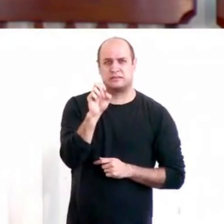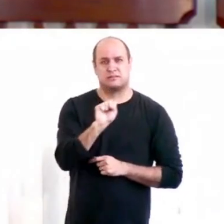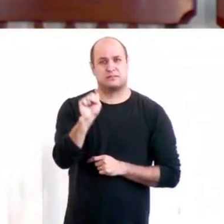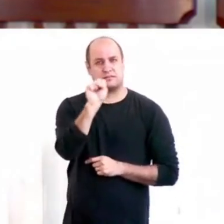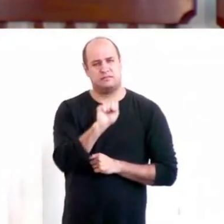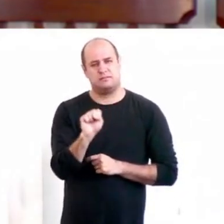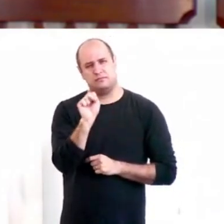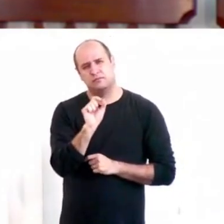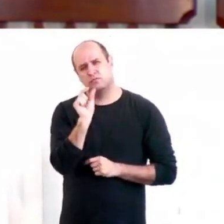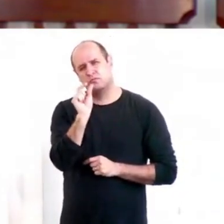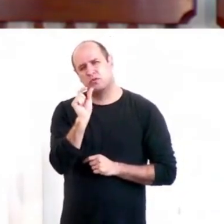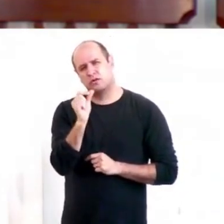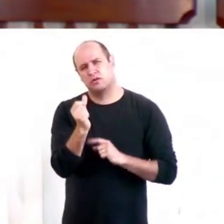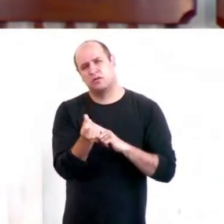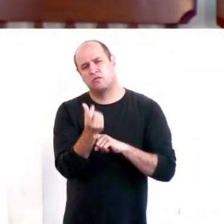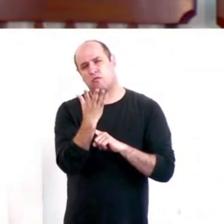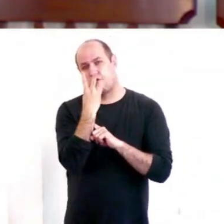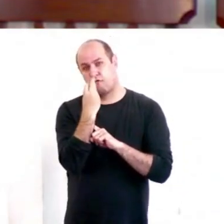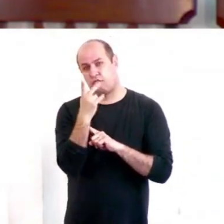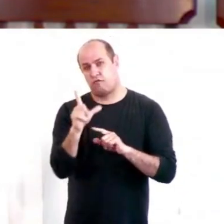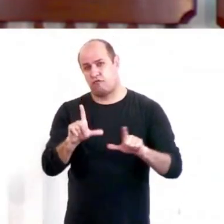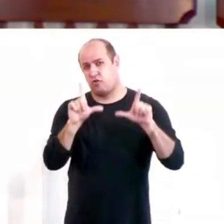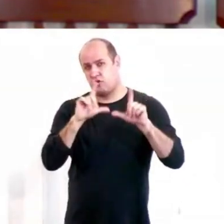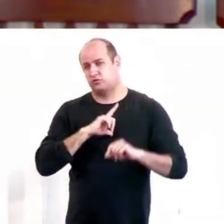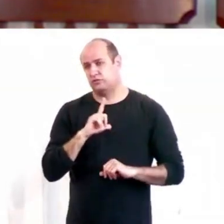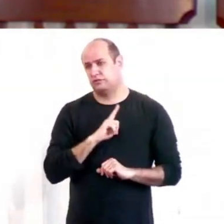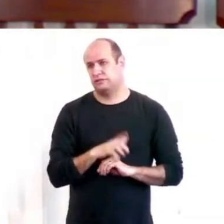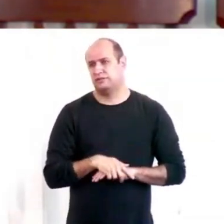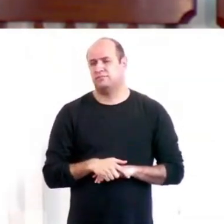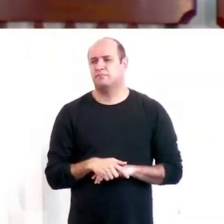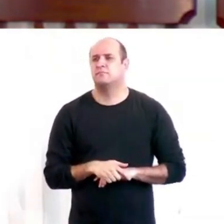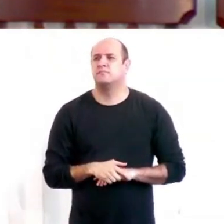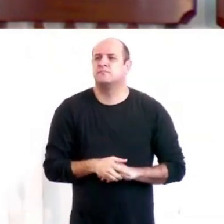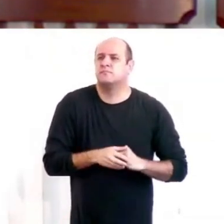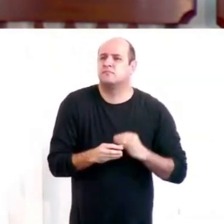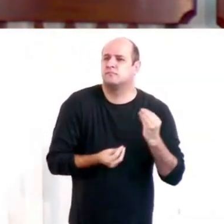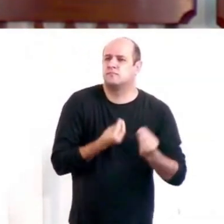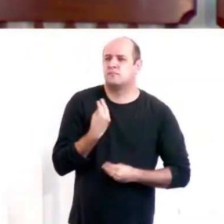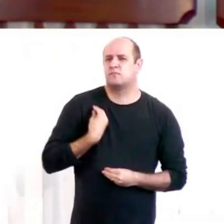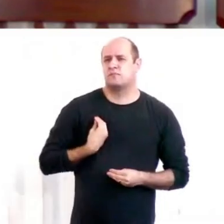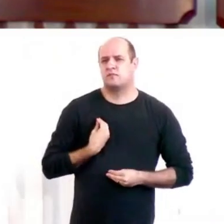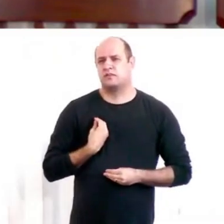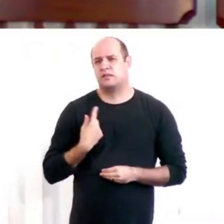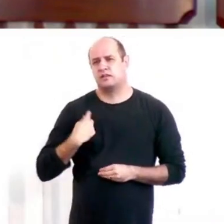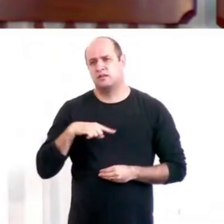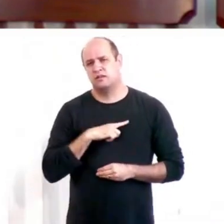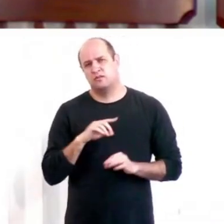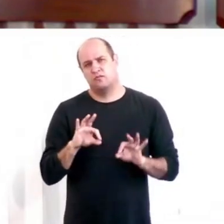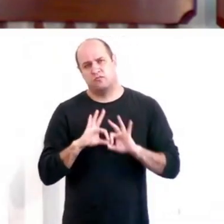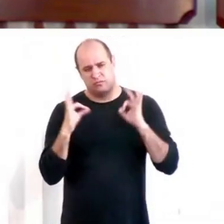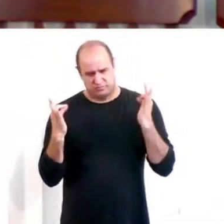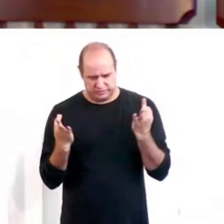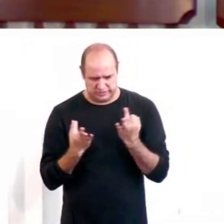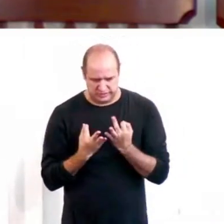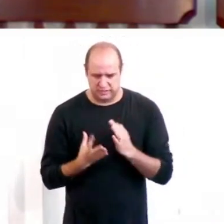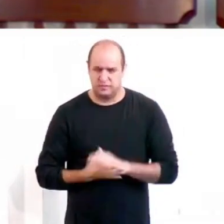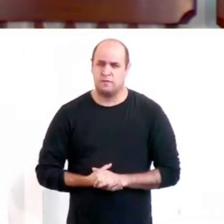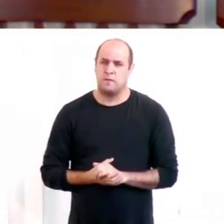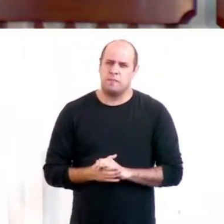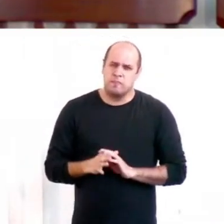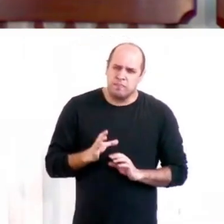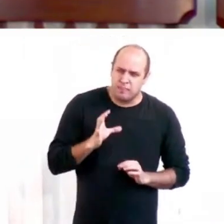pouquinho das fotos do que a gente tem, Deus tem permitido a gente viver, ali como família. É bem curto, é